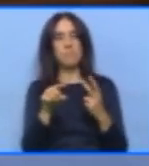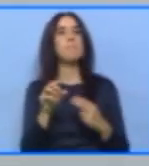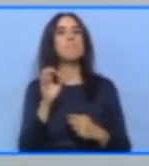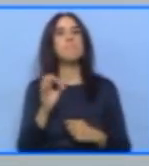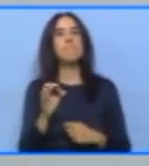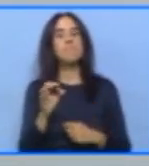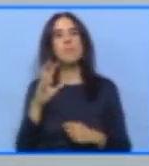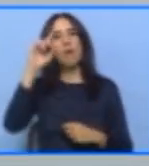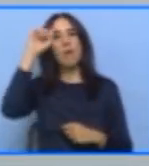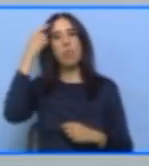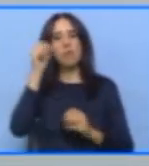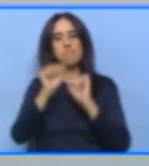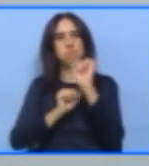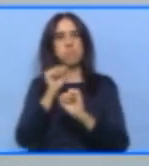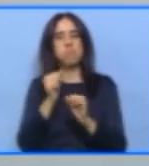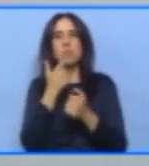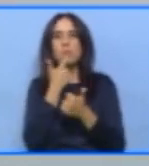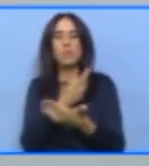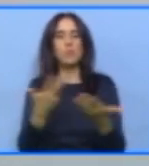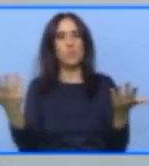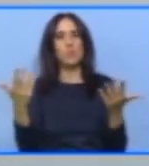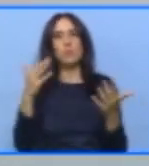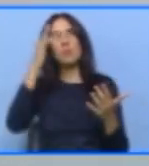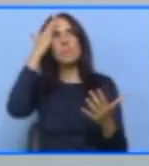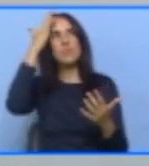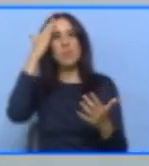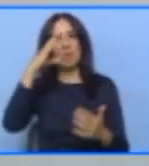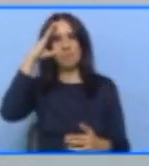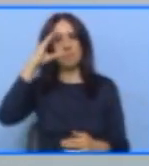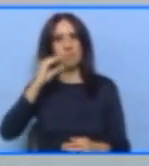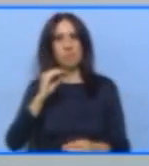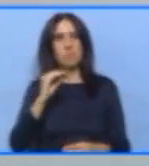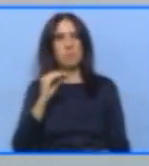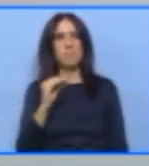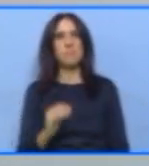caráter profético para lá de tudo aquilo que se possa imaginar,